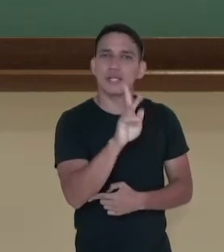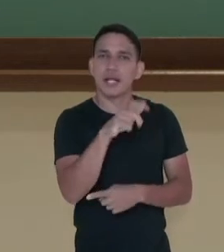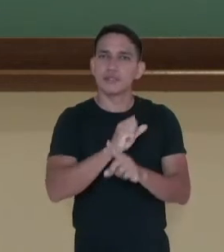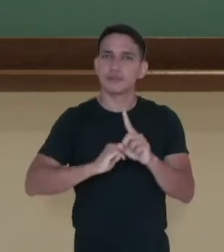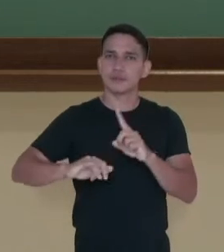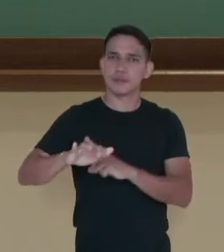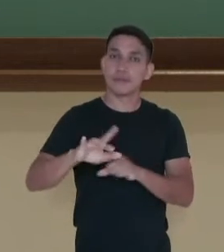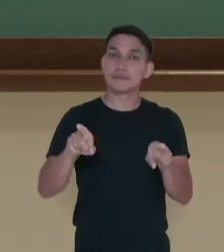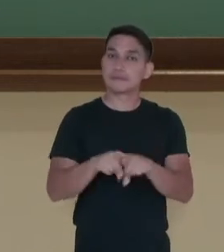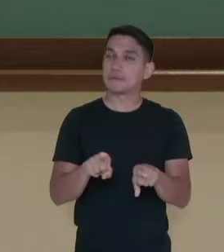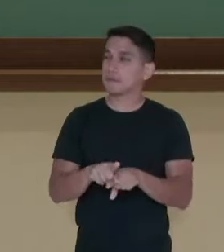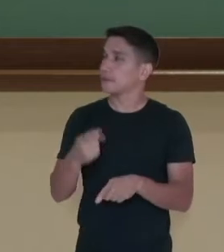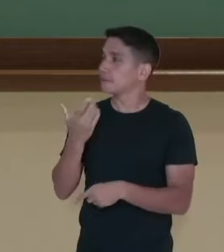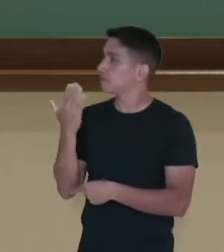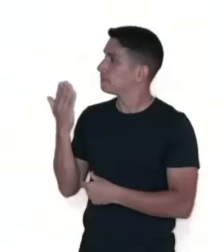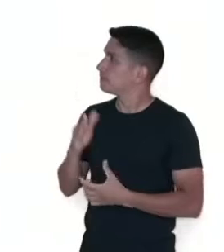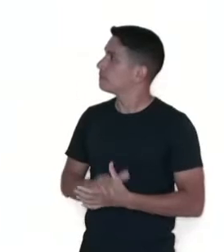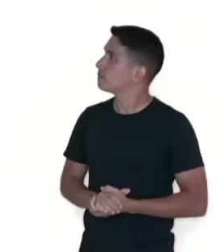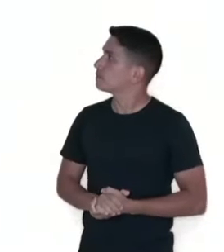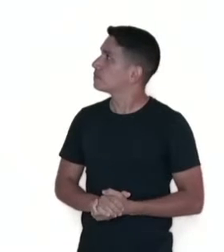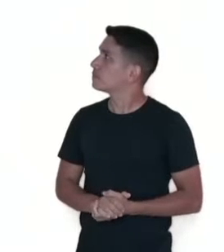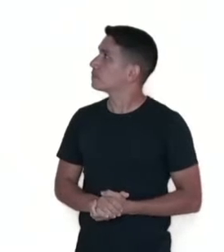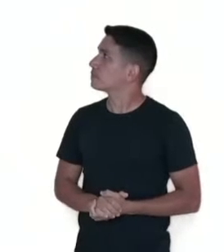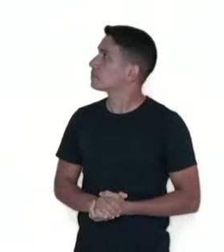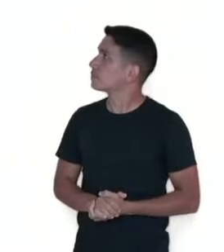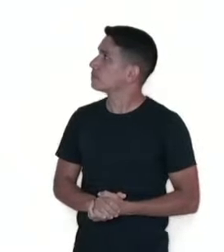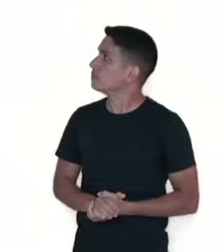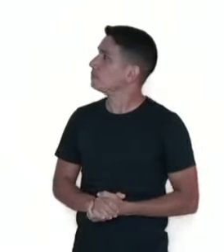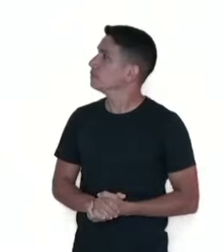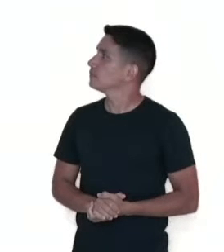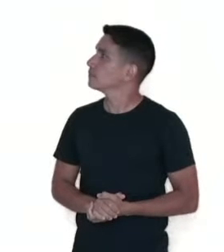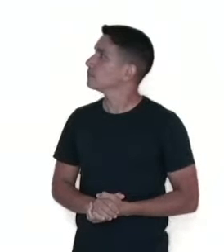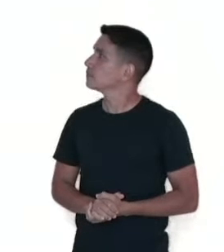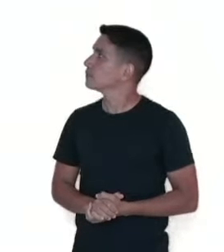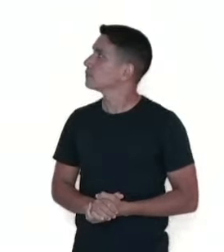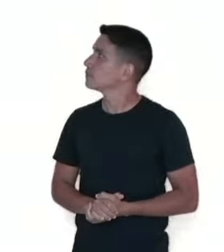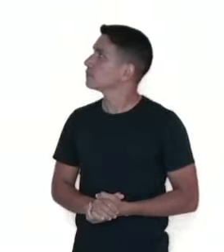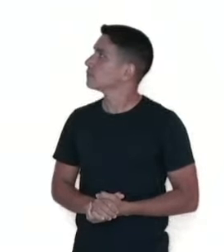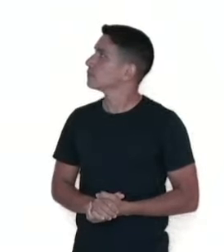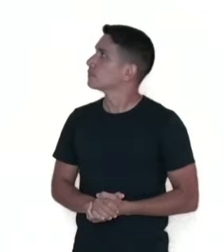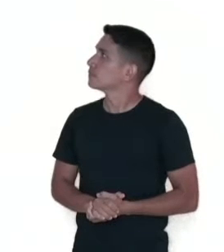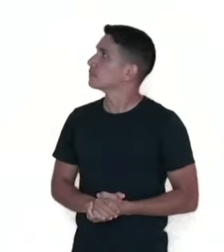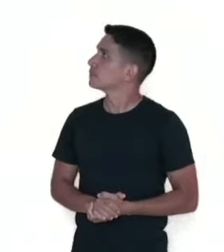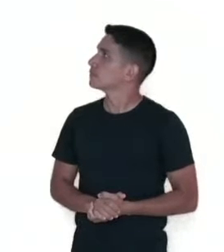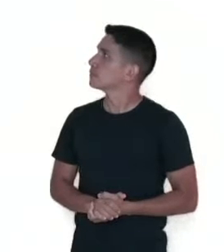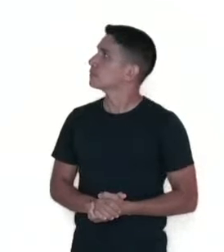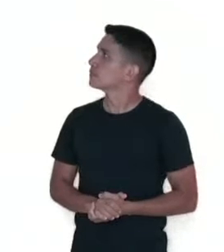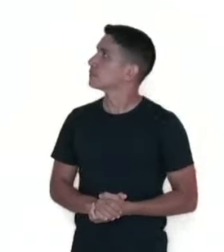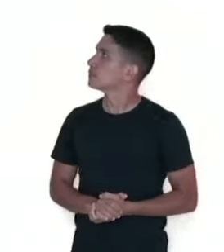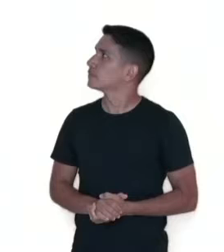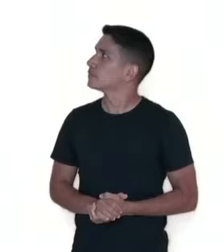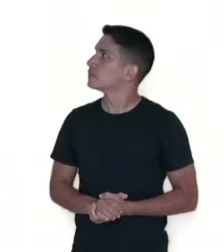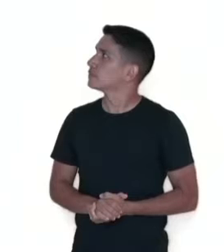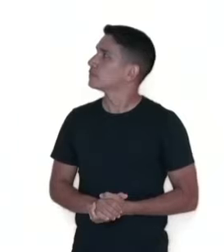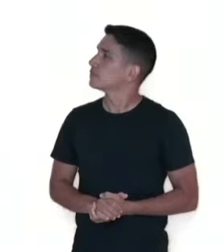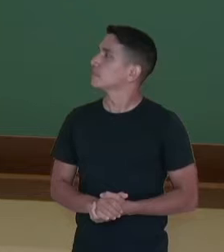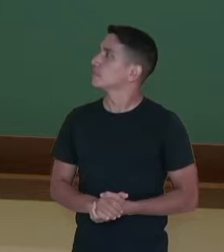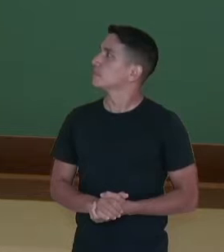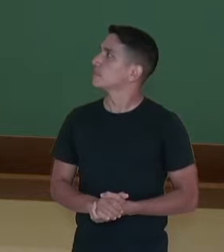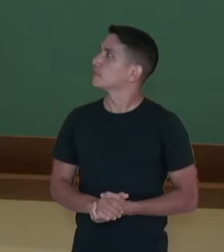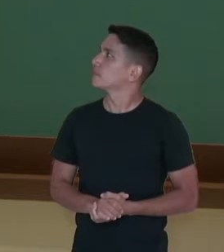Além disso, difundir alguns conceitos fundamentais de los temas específicos a